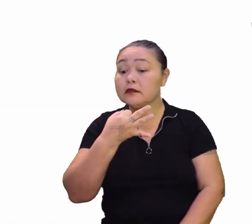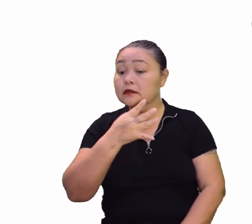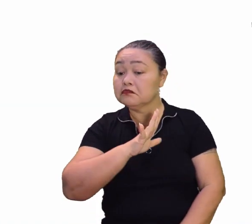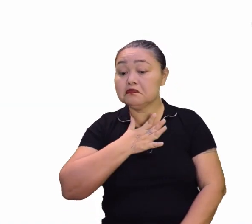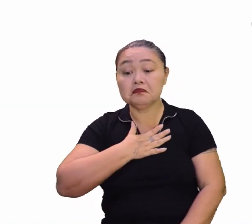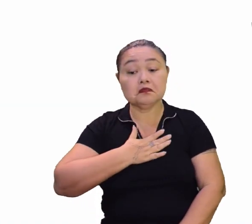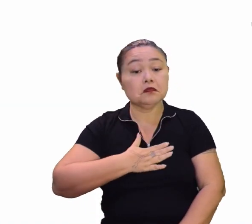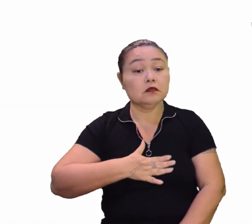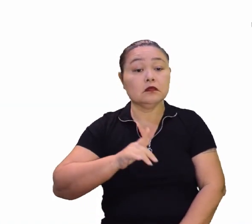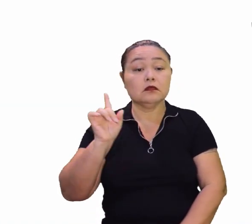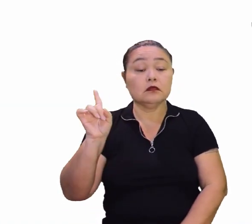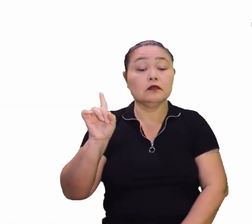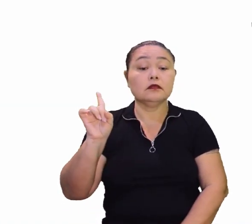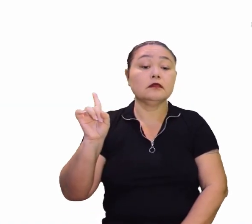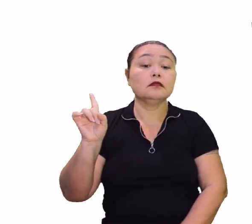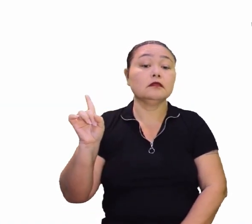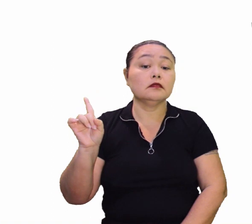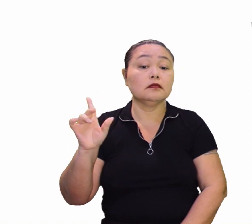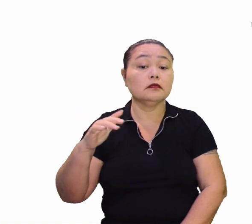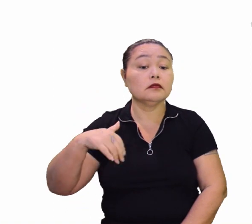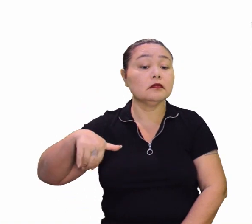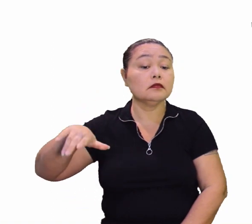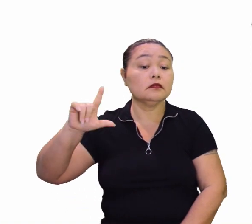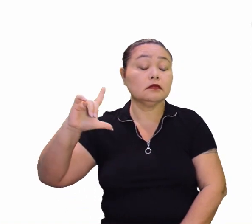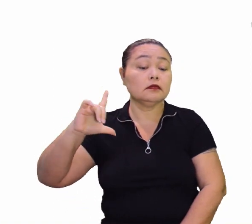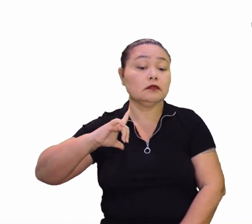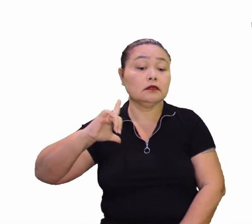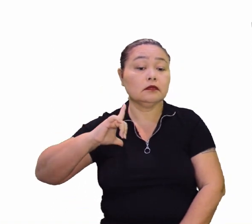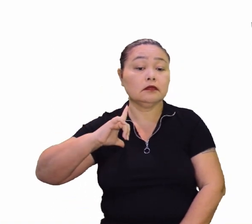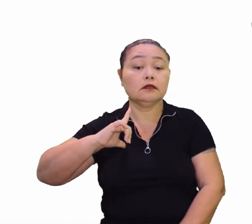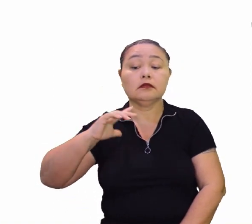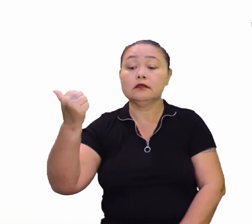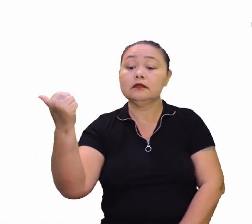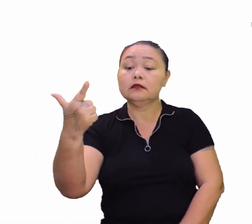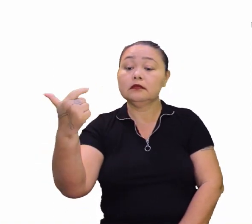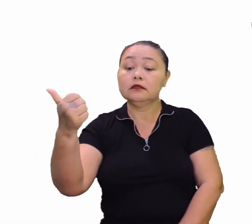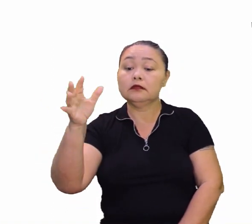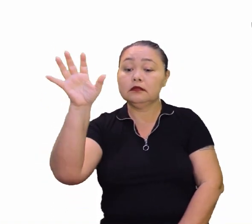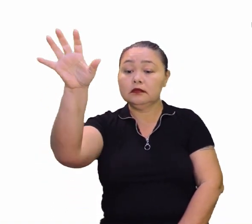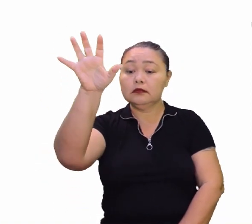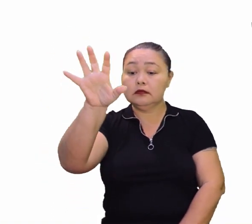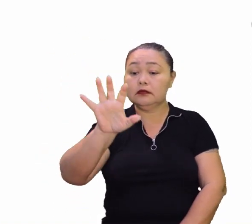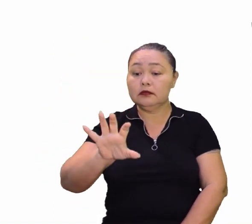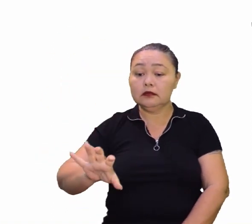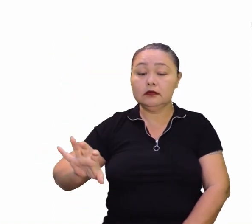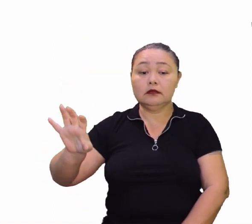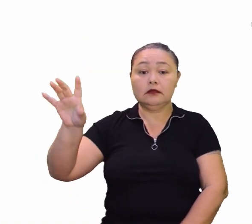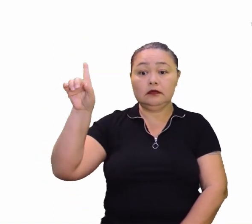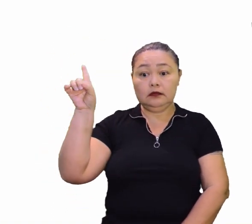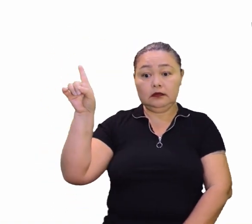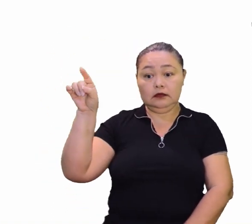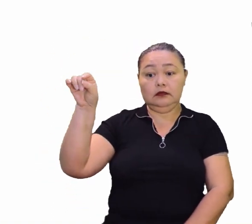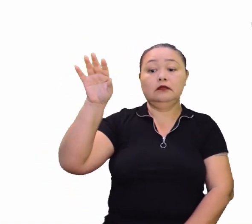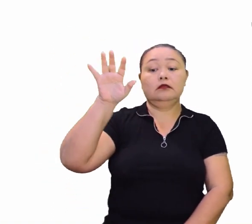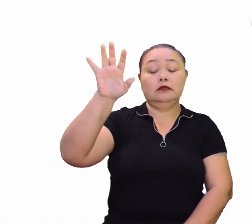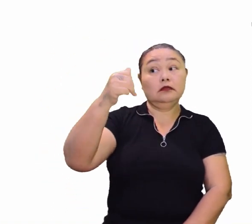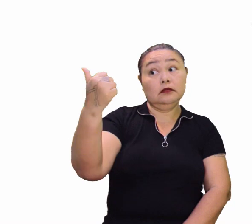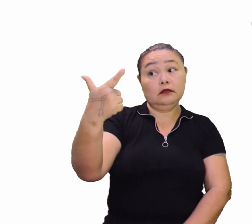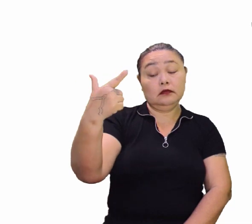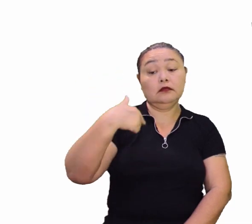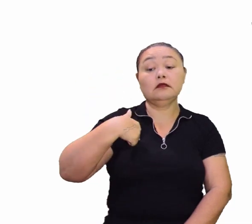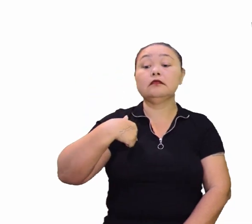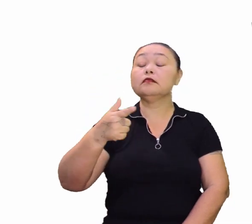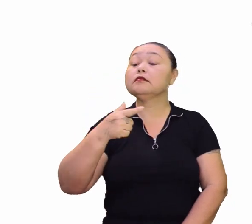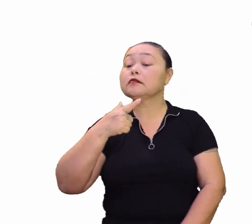observação? Tranquilo. Beleza. Então, temos aqui as 12 regiões, 12 regiões